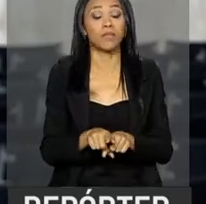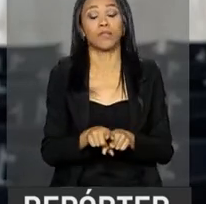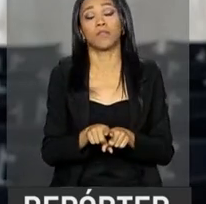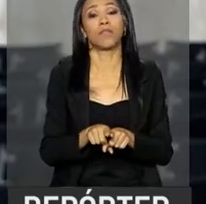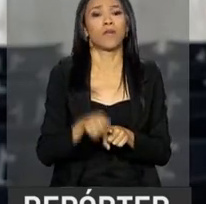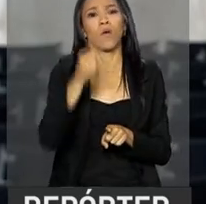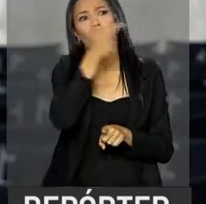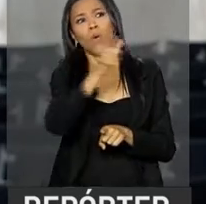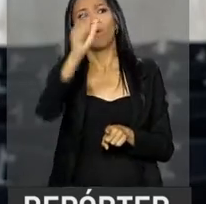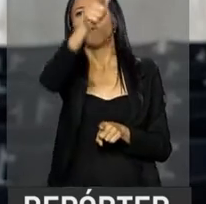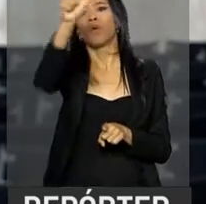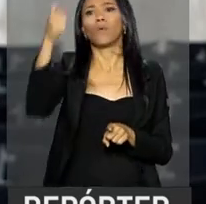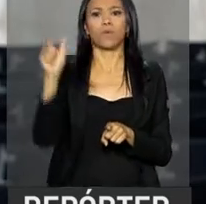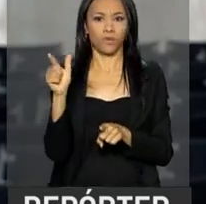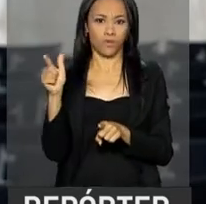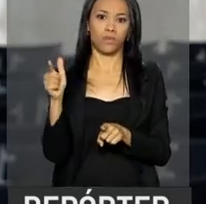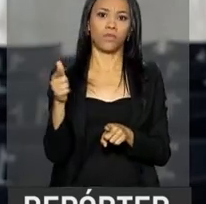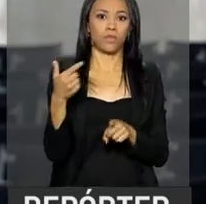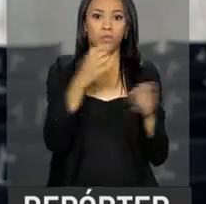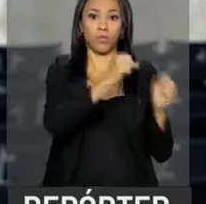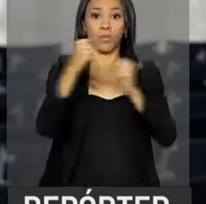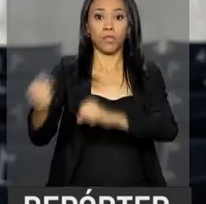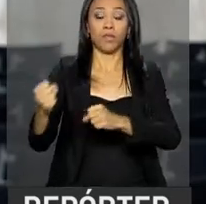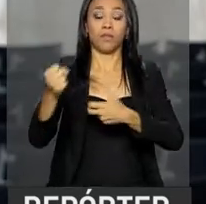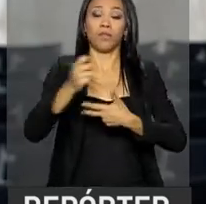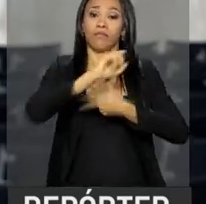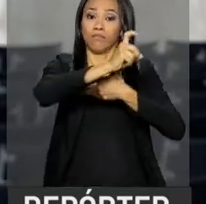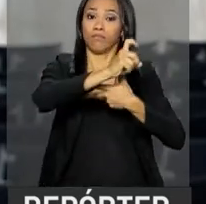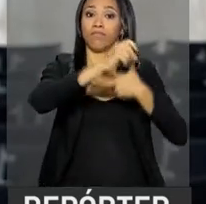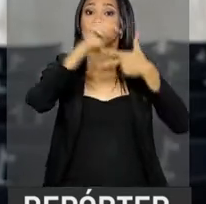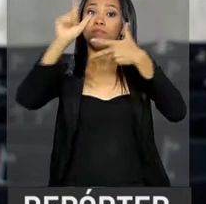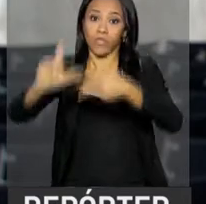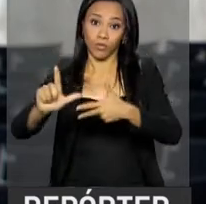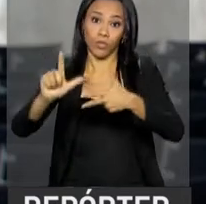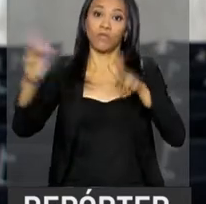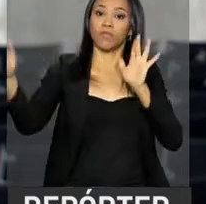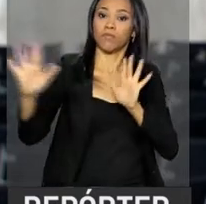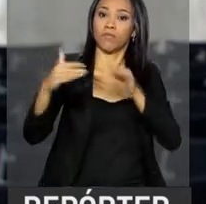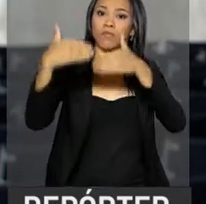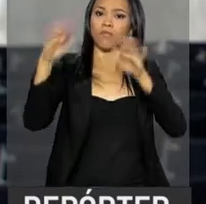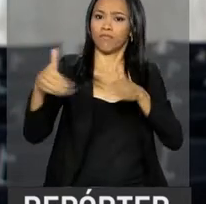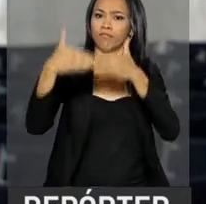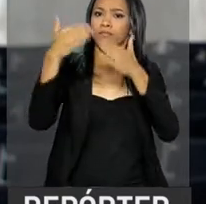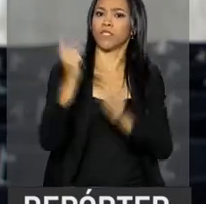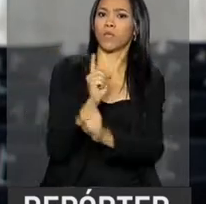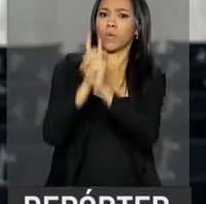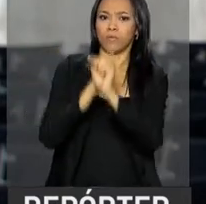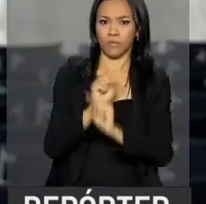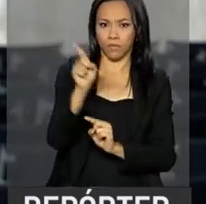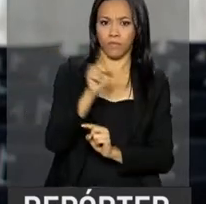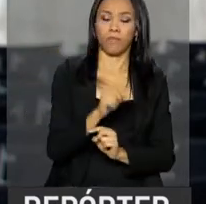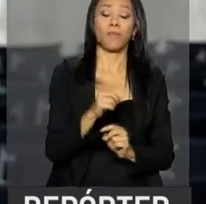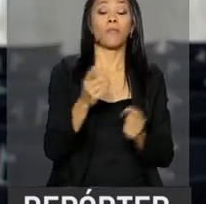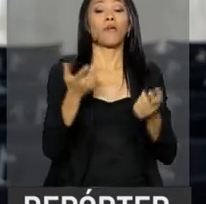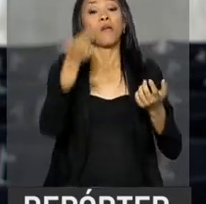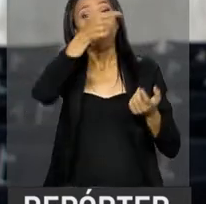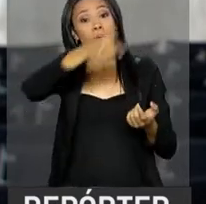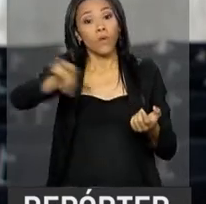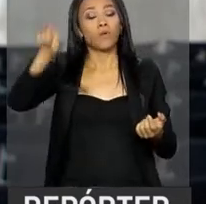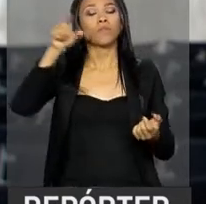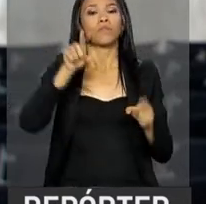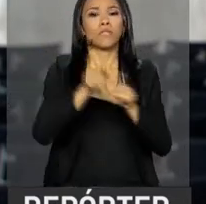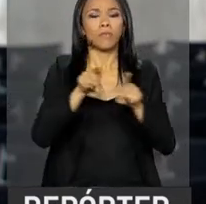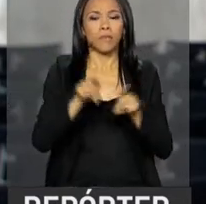outras autoridades dos poderes legislativo e executivo no caso da noruega o presidente também deve buscar e